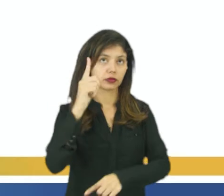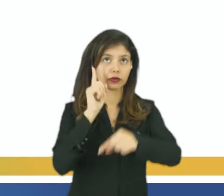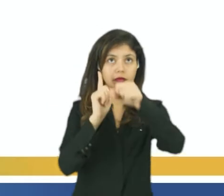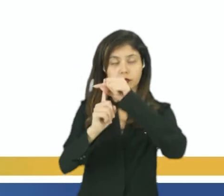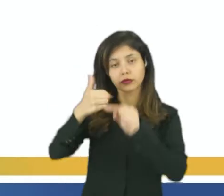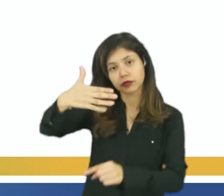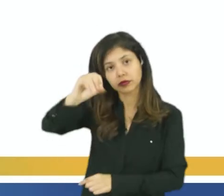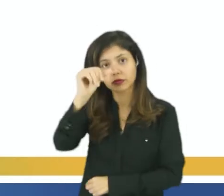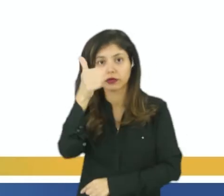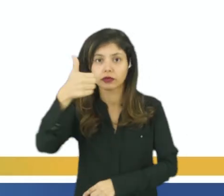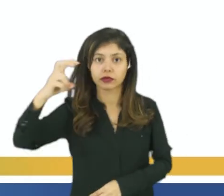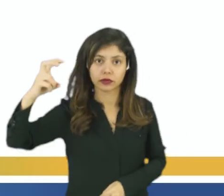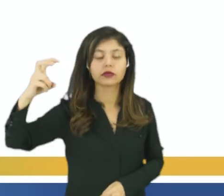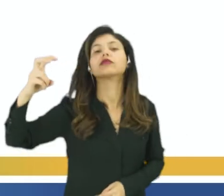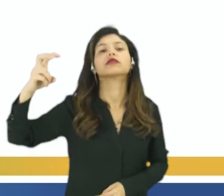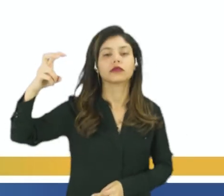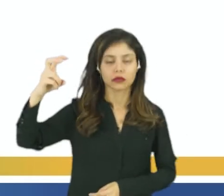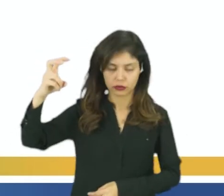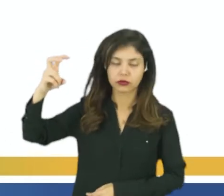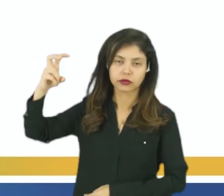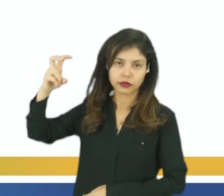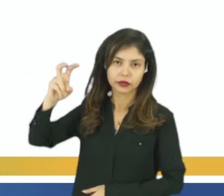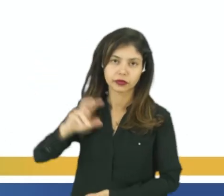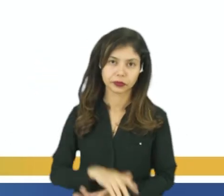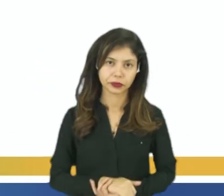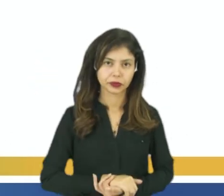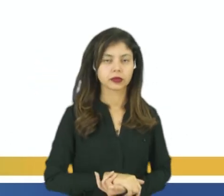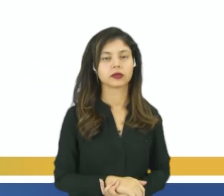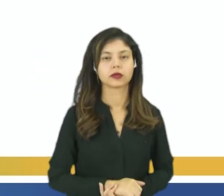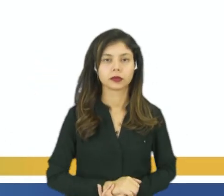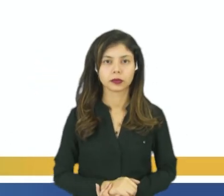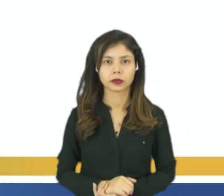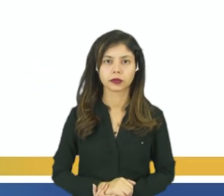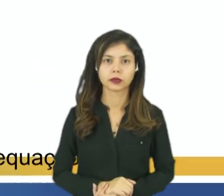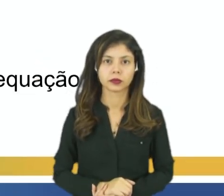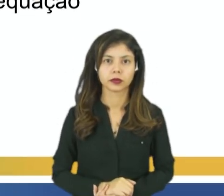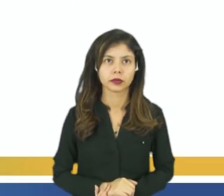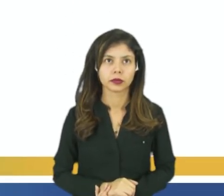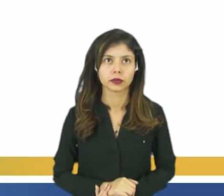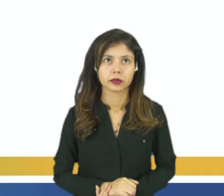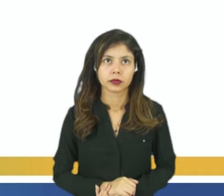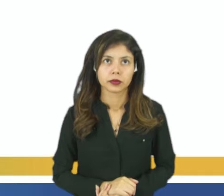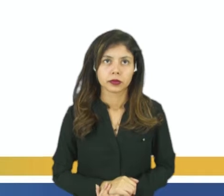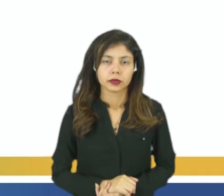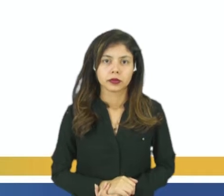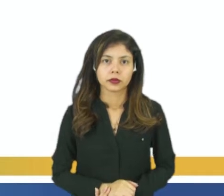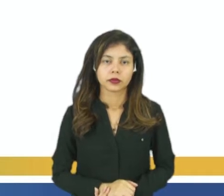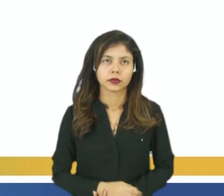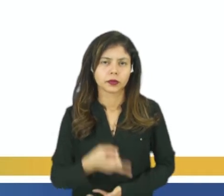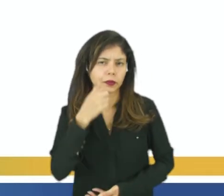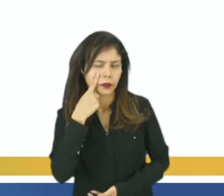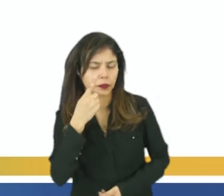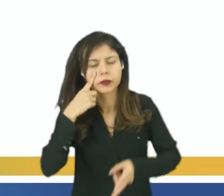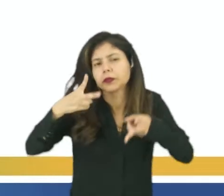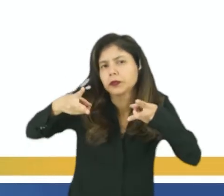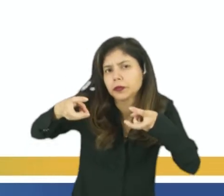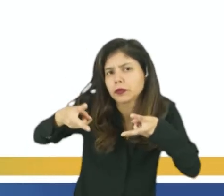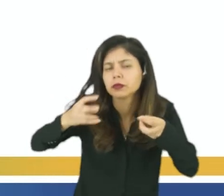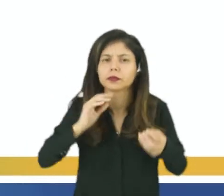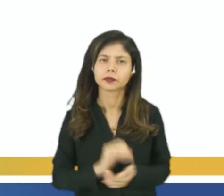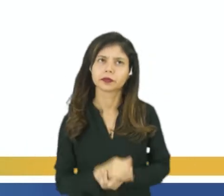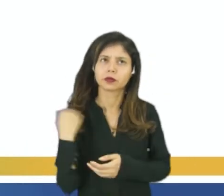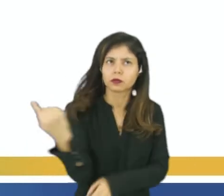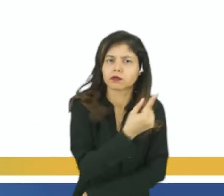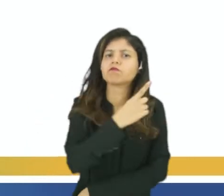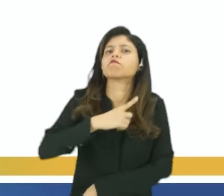vezes 2 mais 10 igual a 15. E aí vocês percebam que